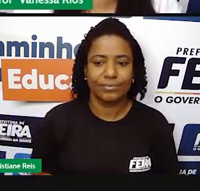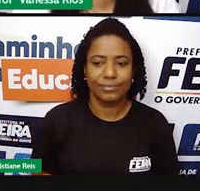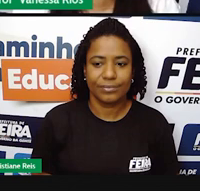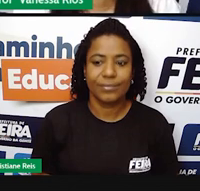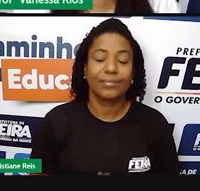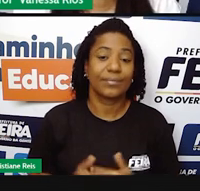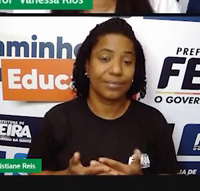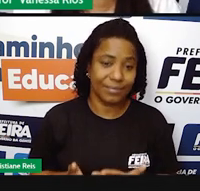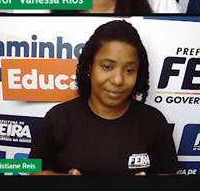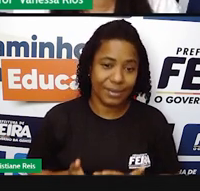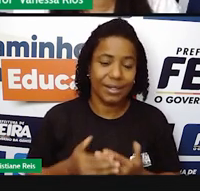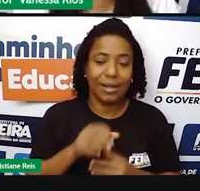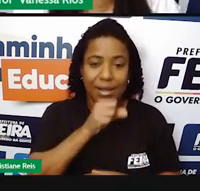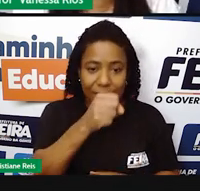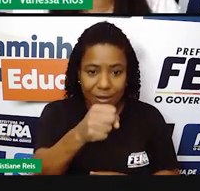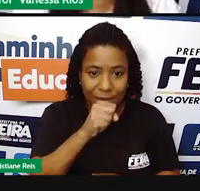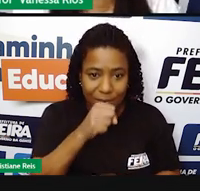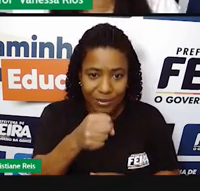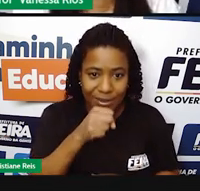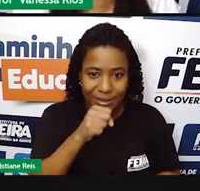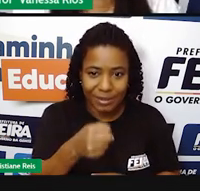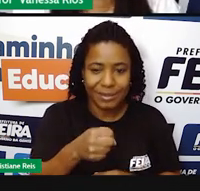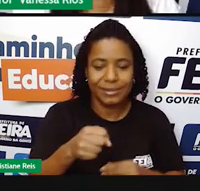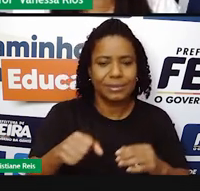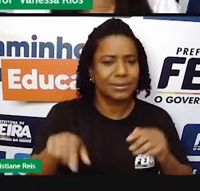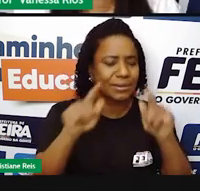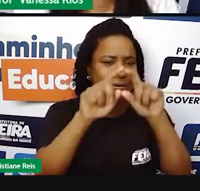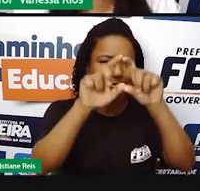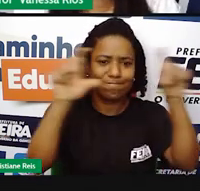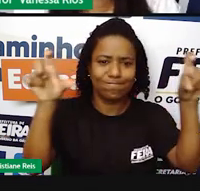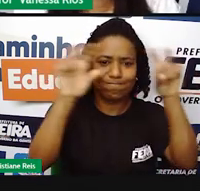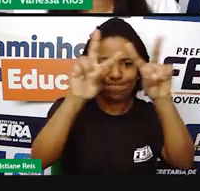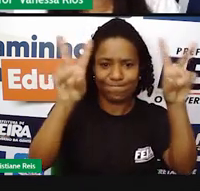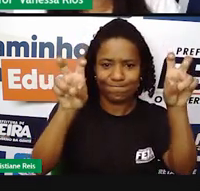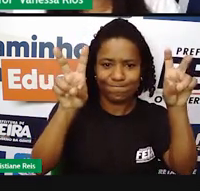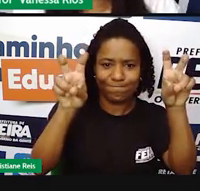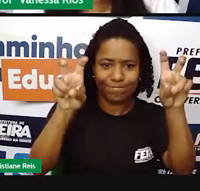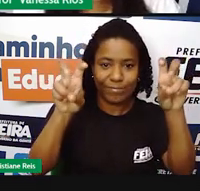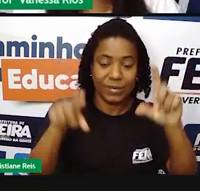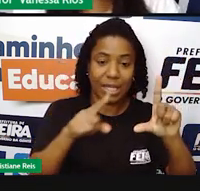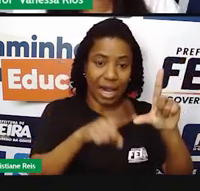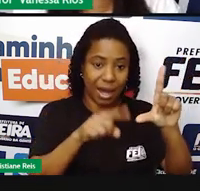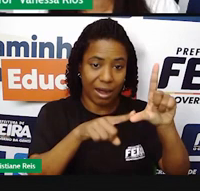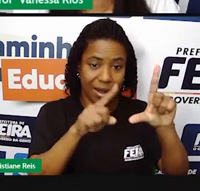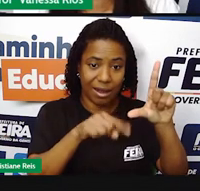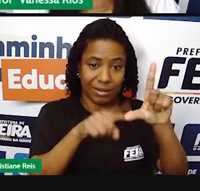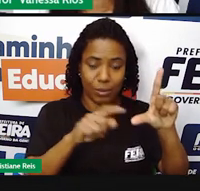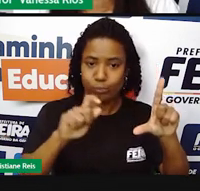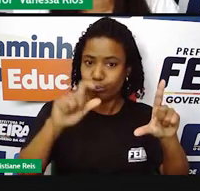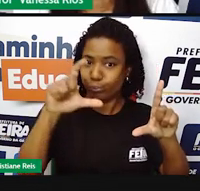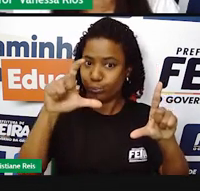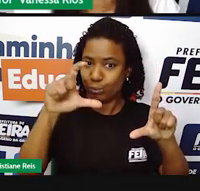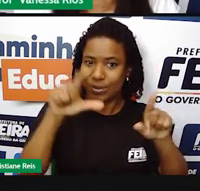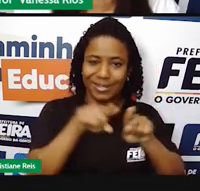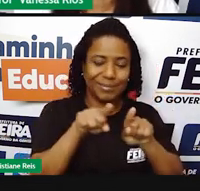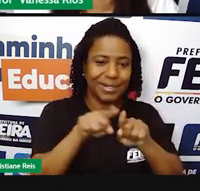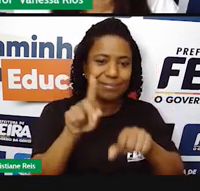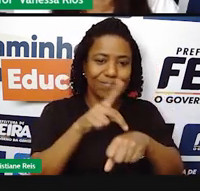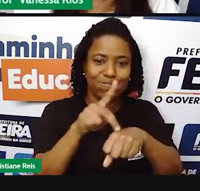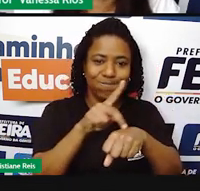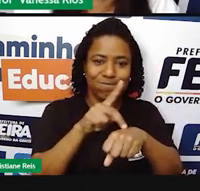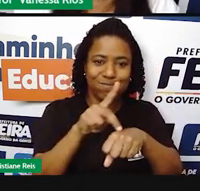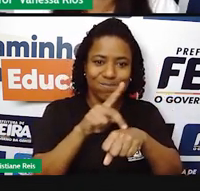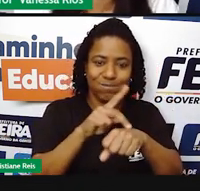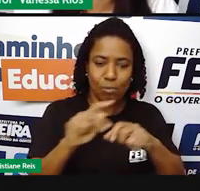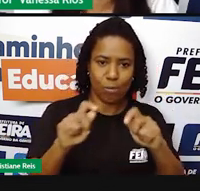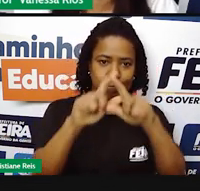A reportagem ela começa com um texto em letras grandes e em cores mais intensas. Qual é a função dessa parte